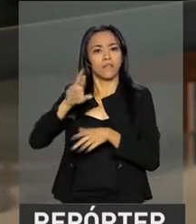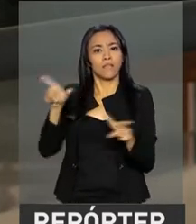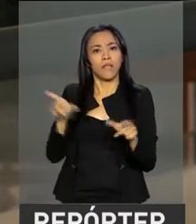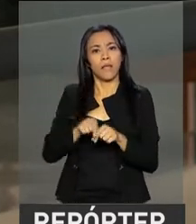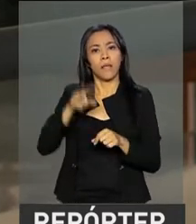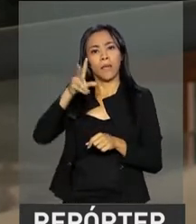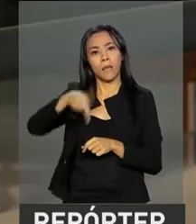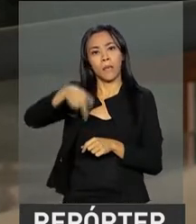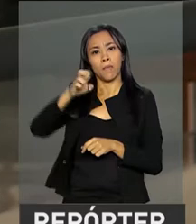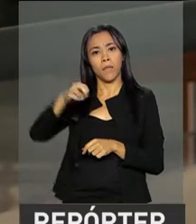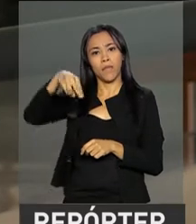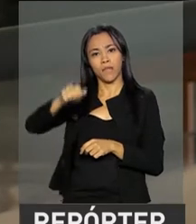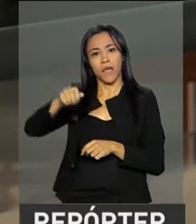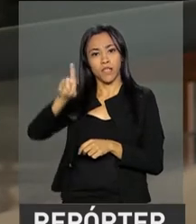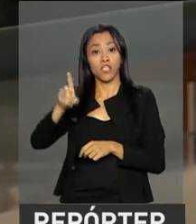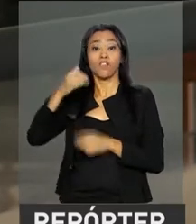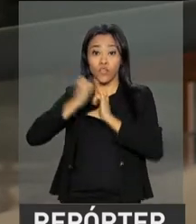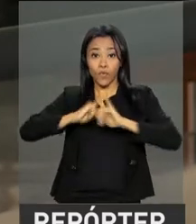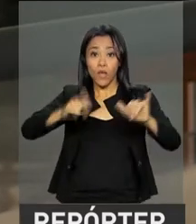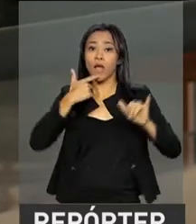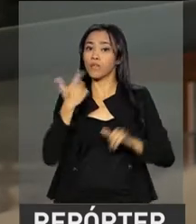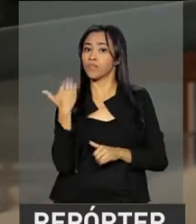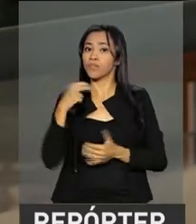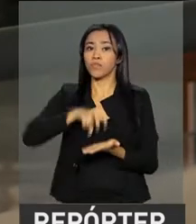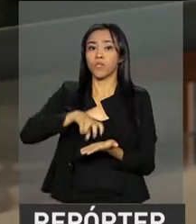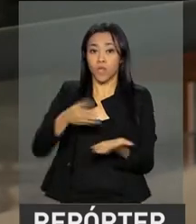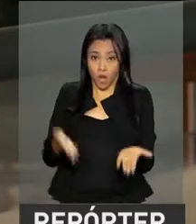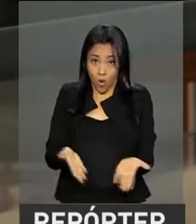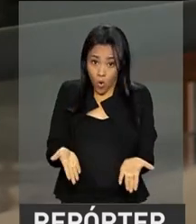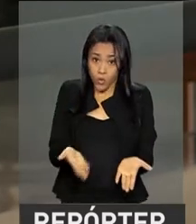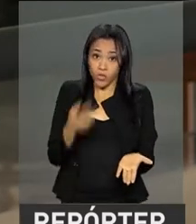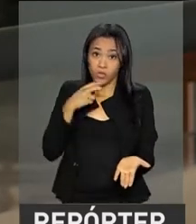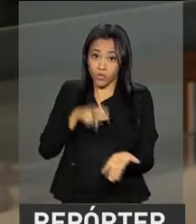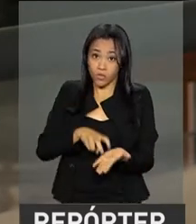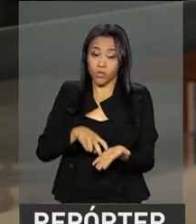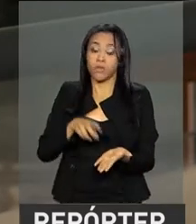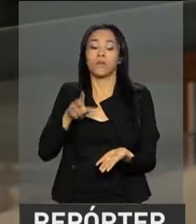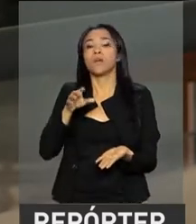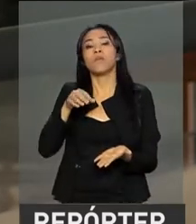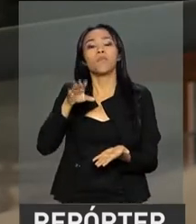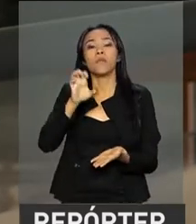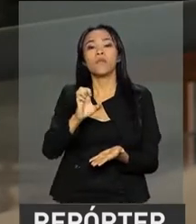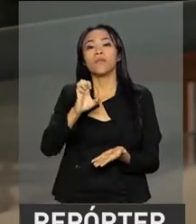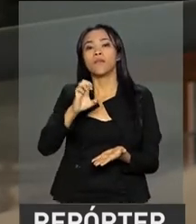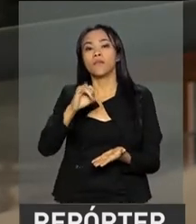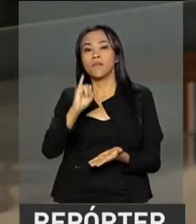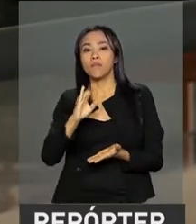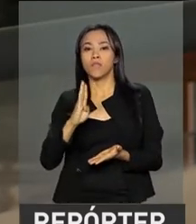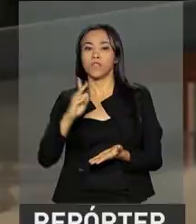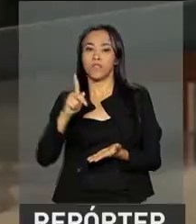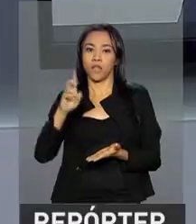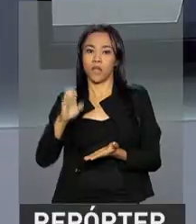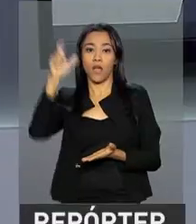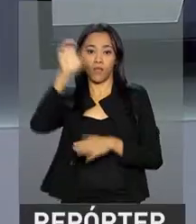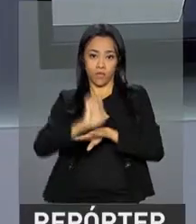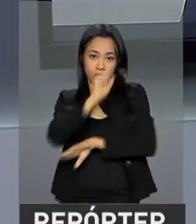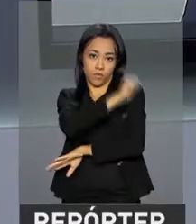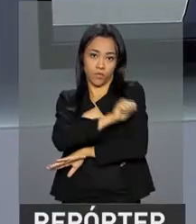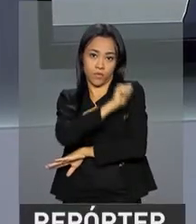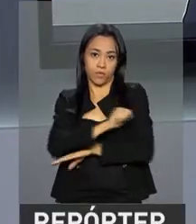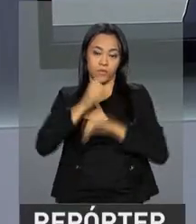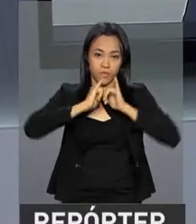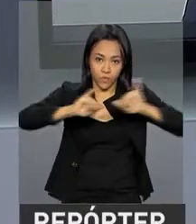e foi divulgada pelo IBGE na manhã desta sexta-feira, lá no Rio de Janeiro. Eu volto com você no estúdio, Lília. Obrigada